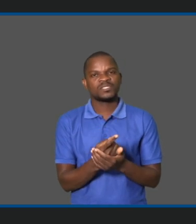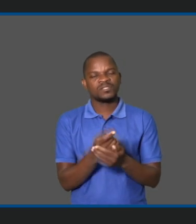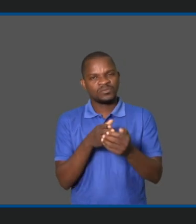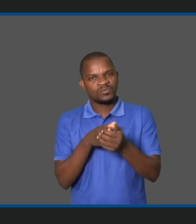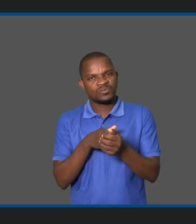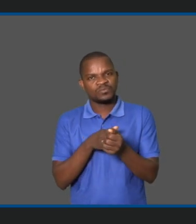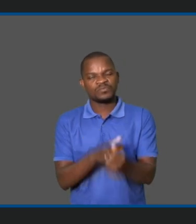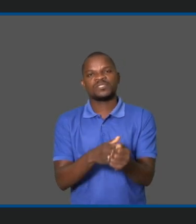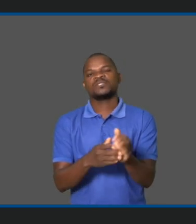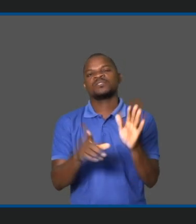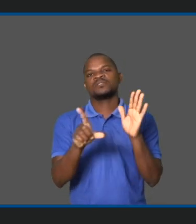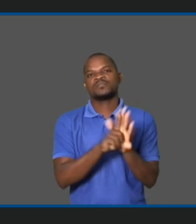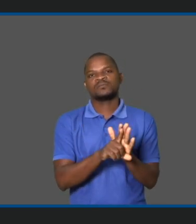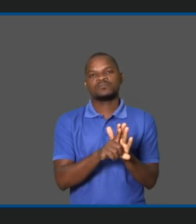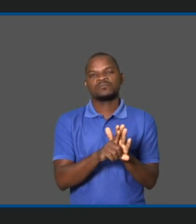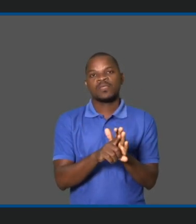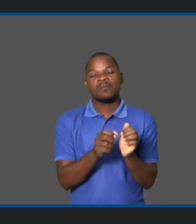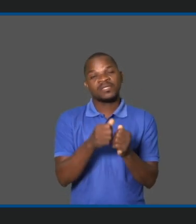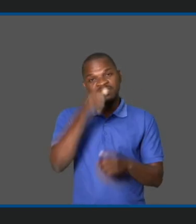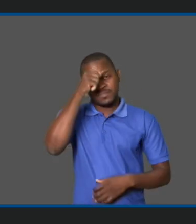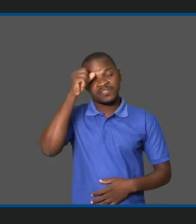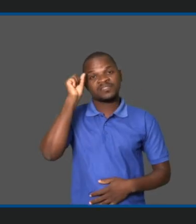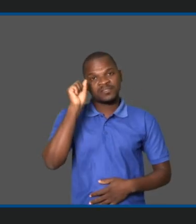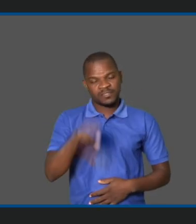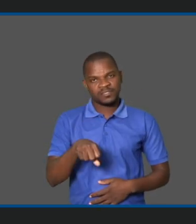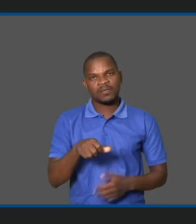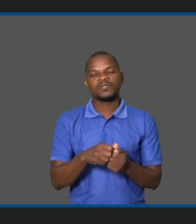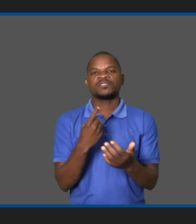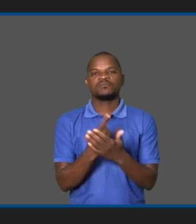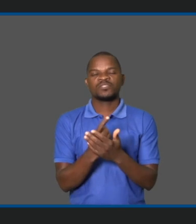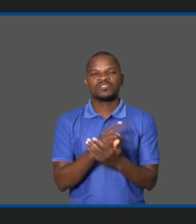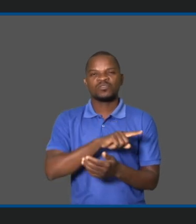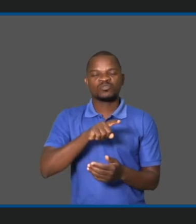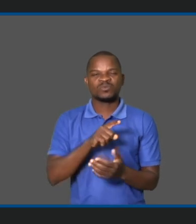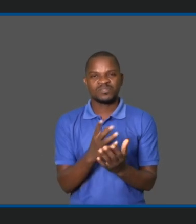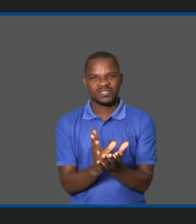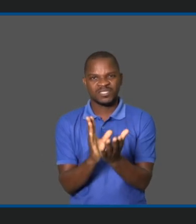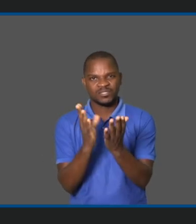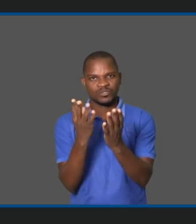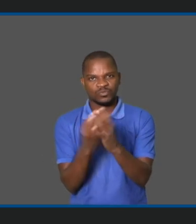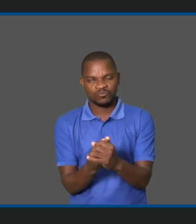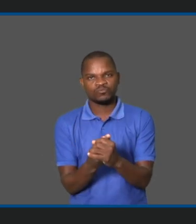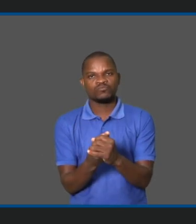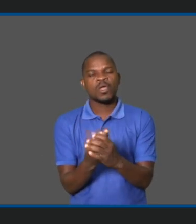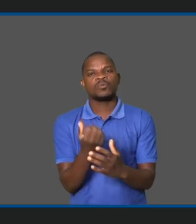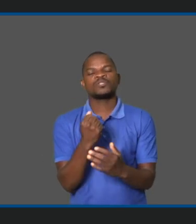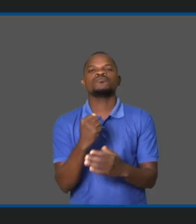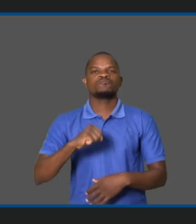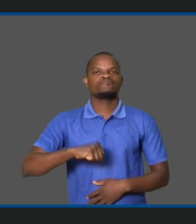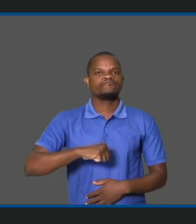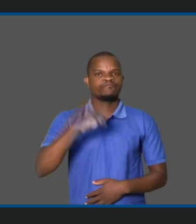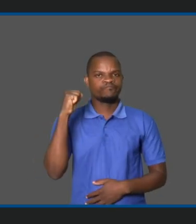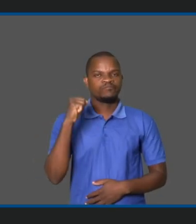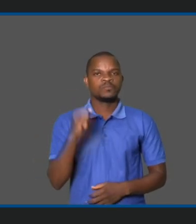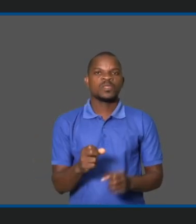mas para vencermos temos que estar unidos e podemos vencer. Muito obrigado. João, não posso, mesmo para terminar,